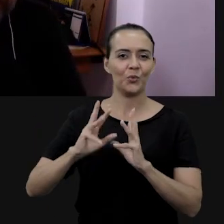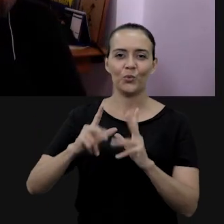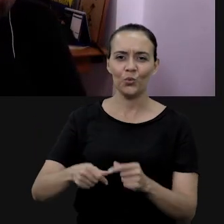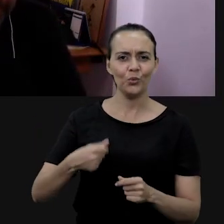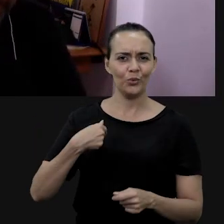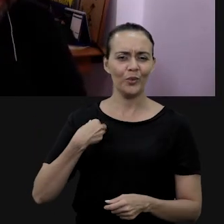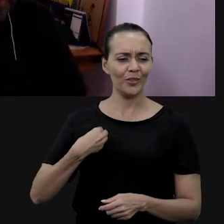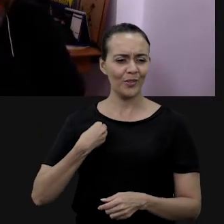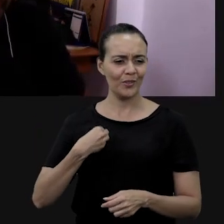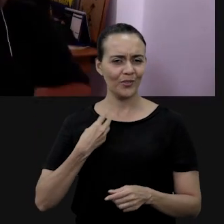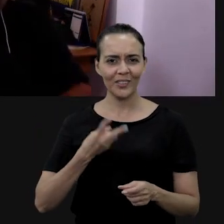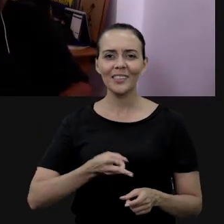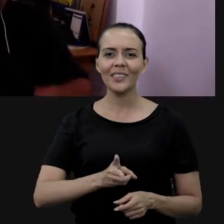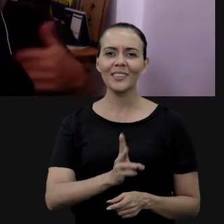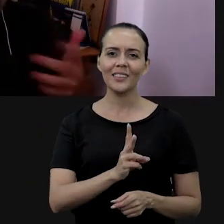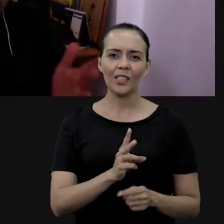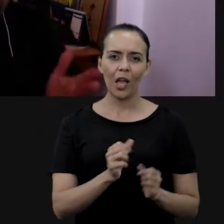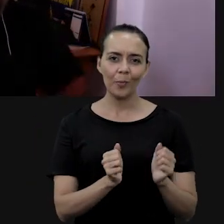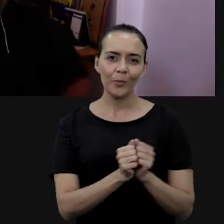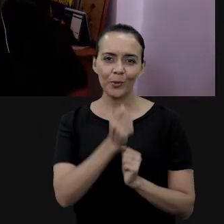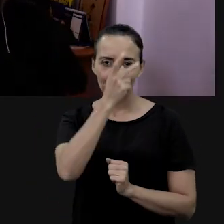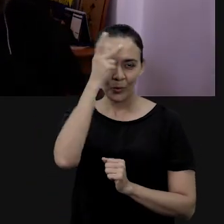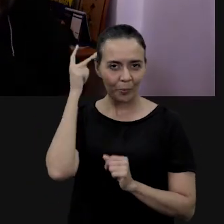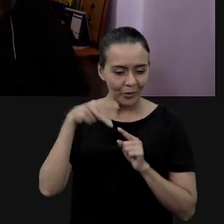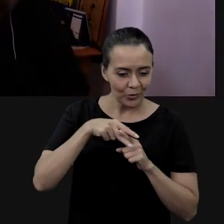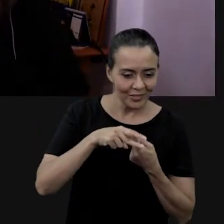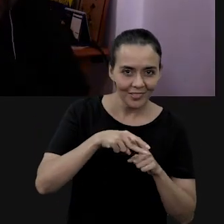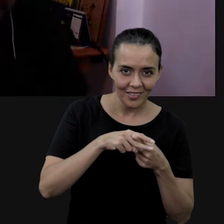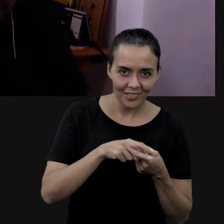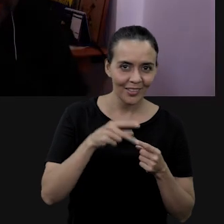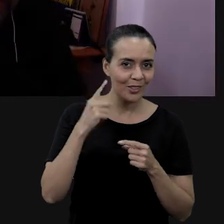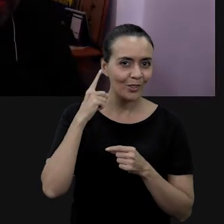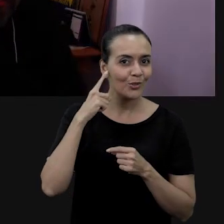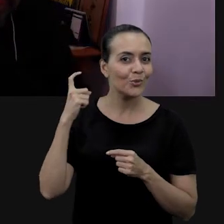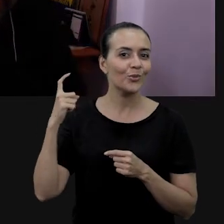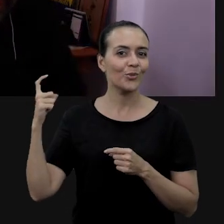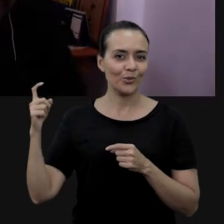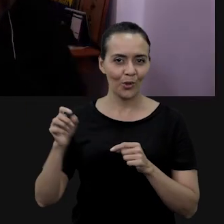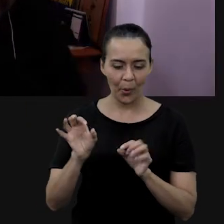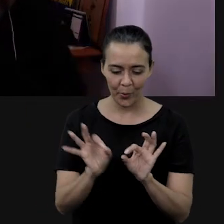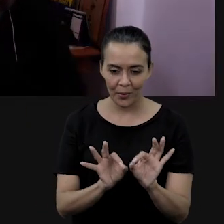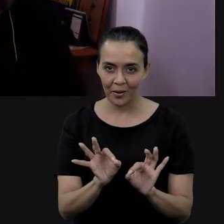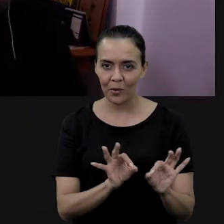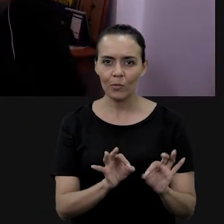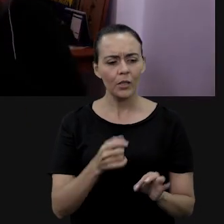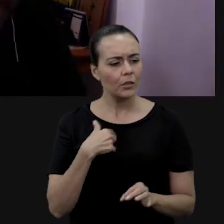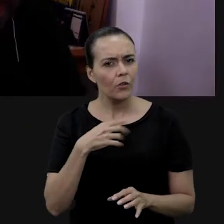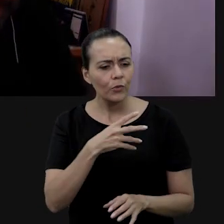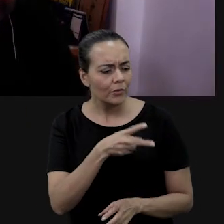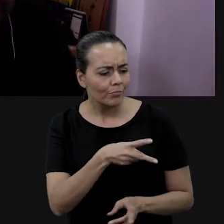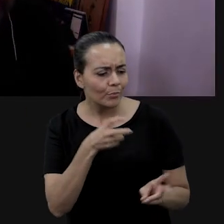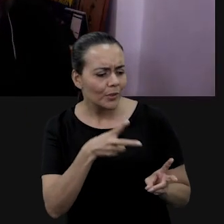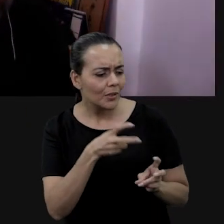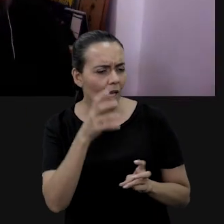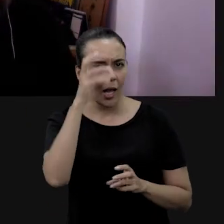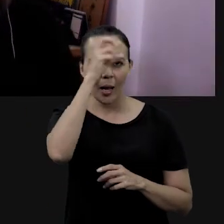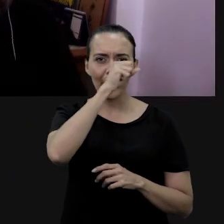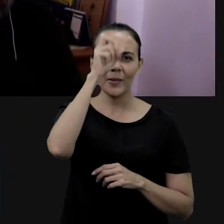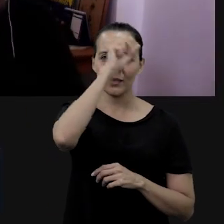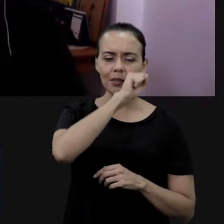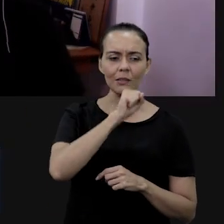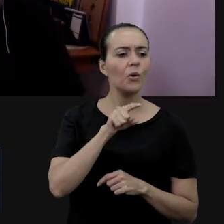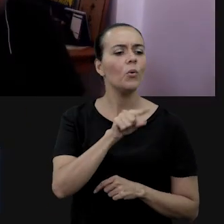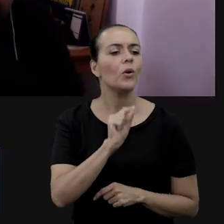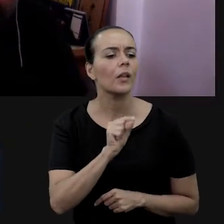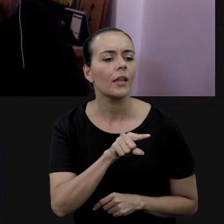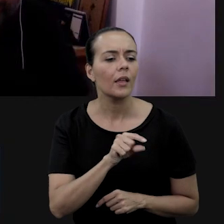Então eu ficava ali convivendo muito, sempre curti estar com os técnicos de som e fui aprendendo assim com os colegas.